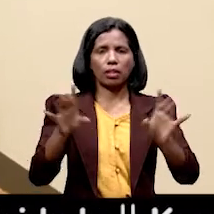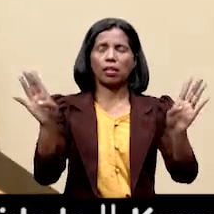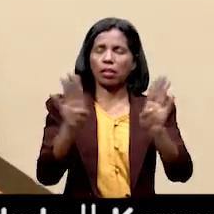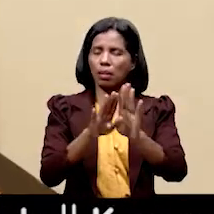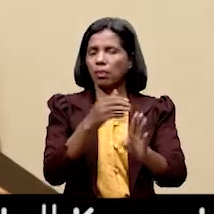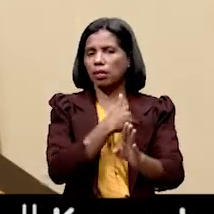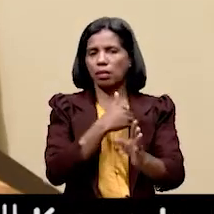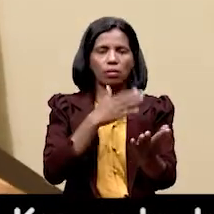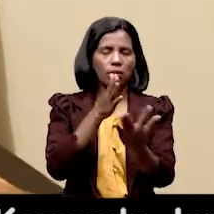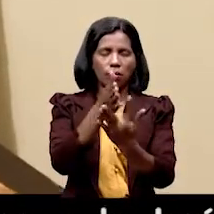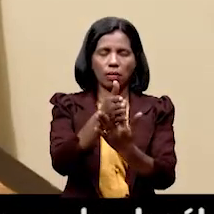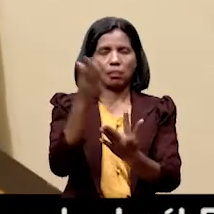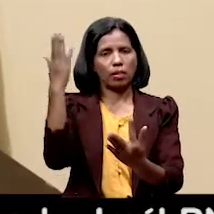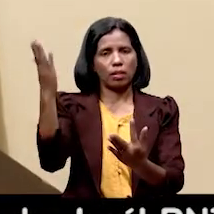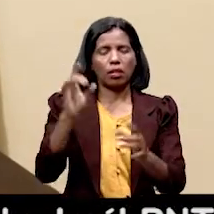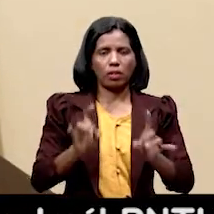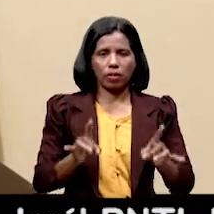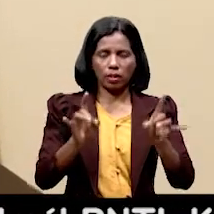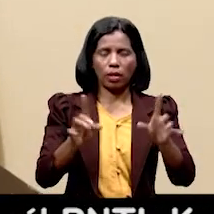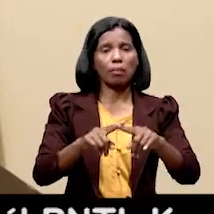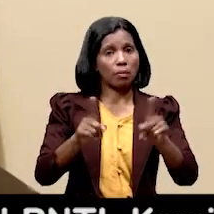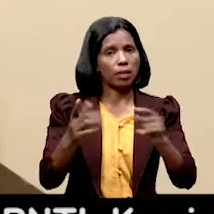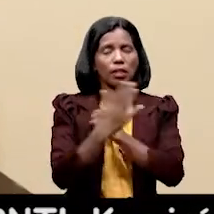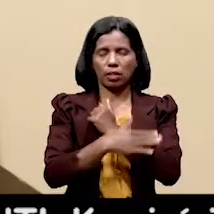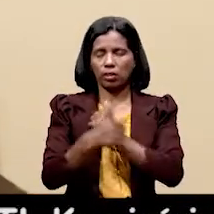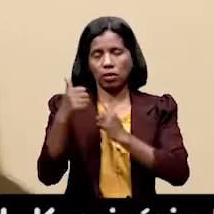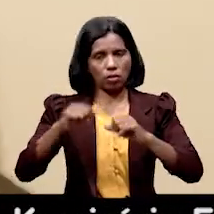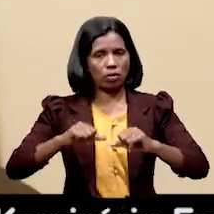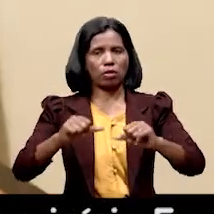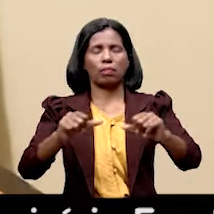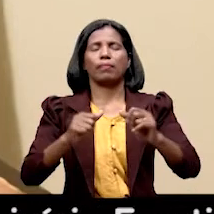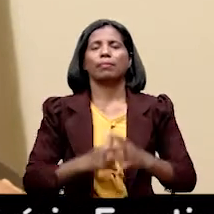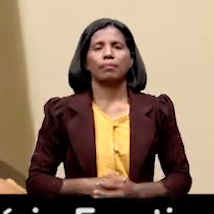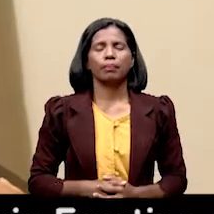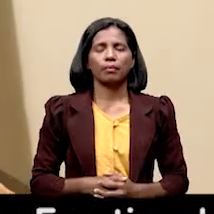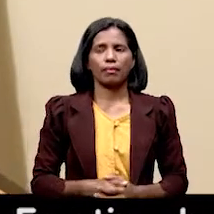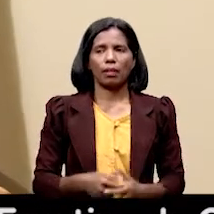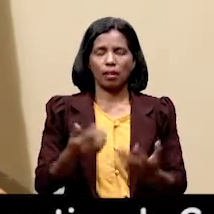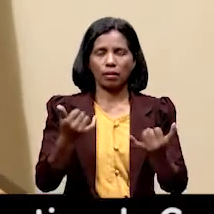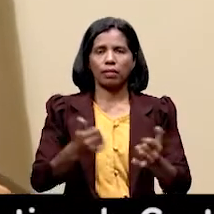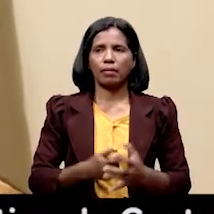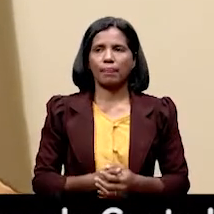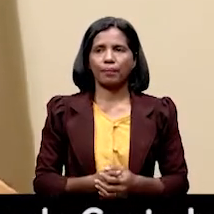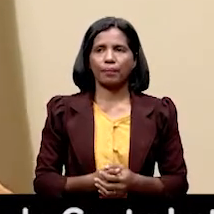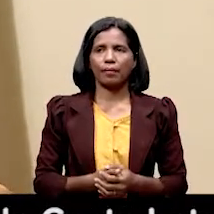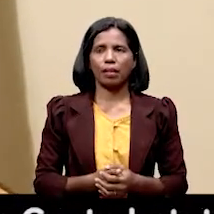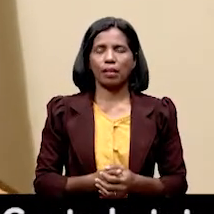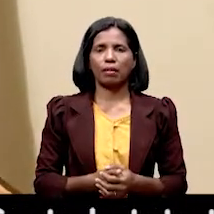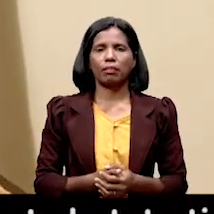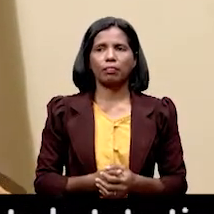ba ia na ba mai be ia país terceiro ne continua la hela. Antau to iha